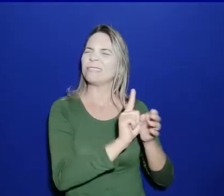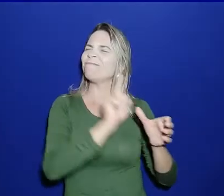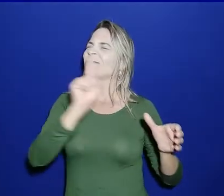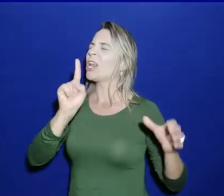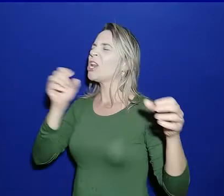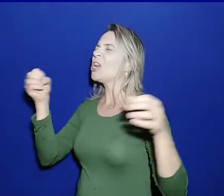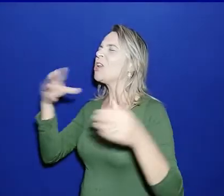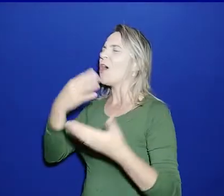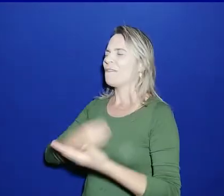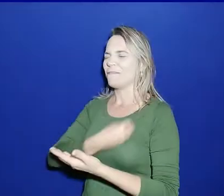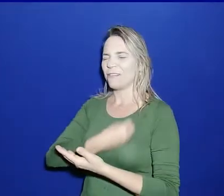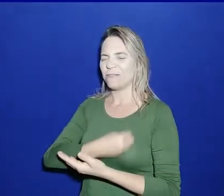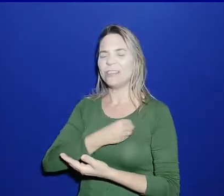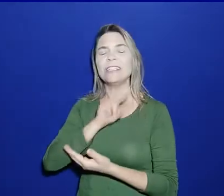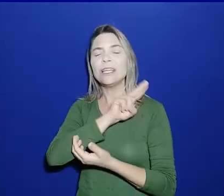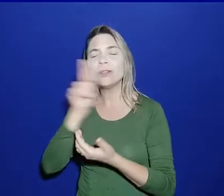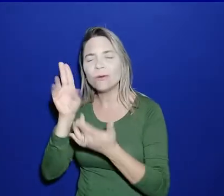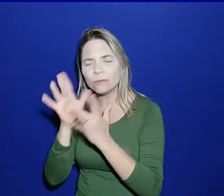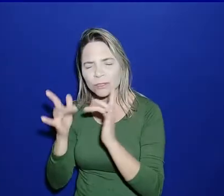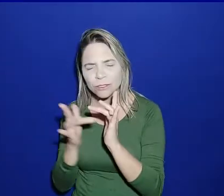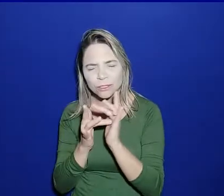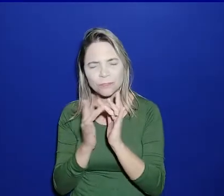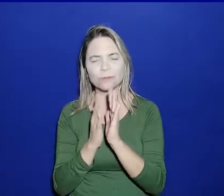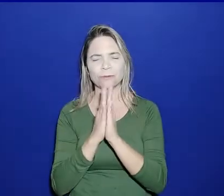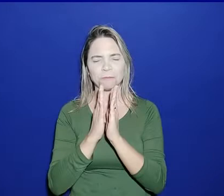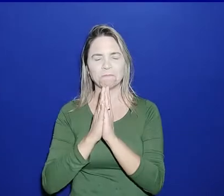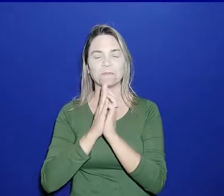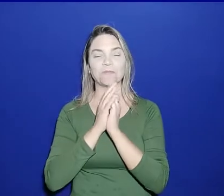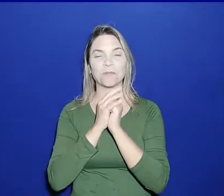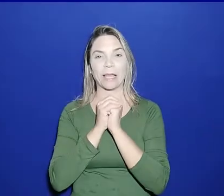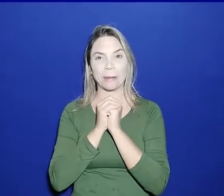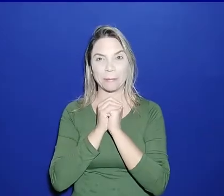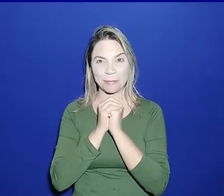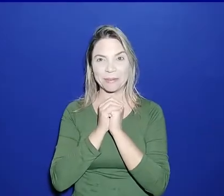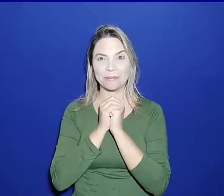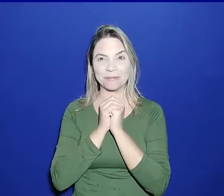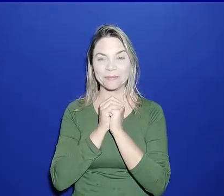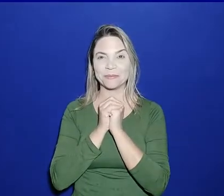do Senhor. Em nome de Jesus. Amém.